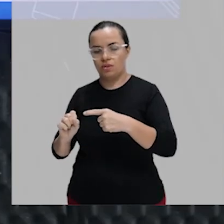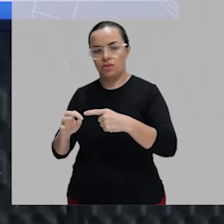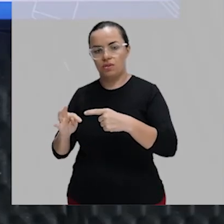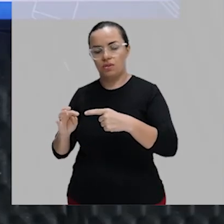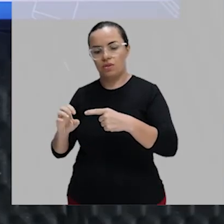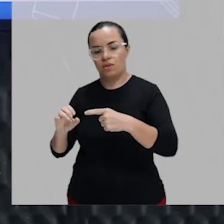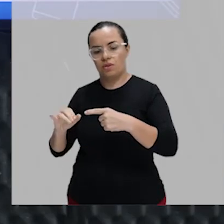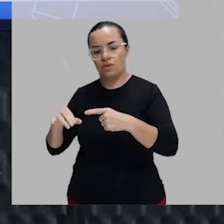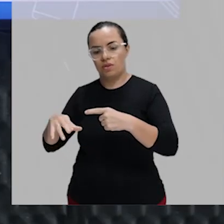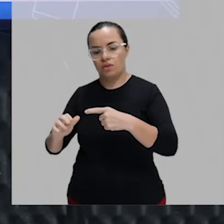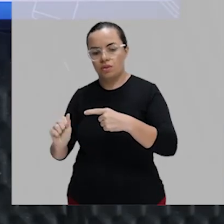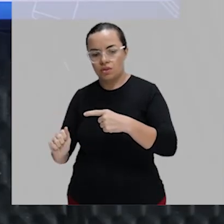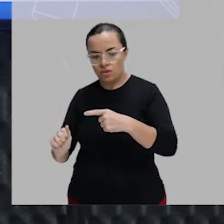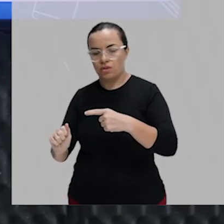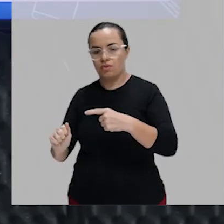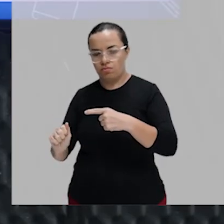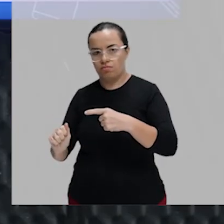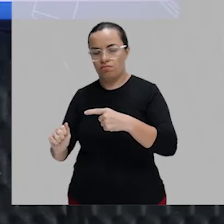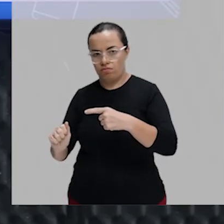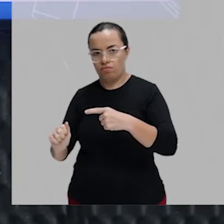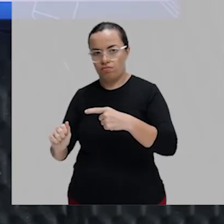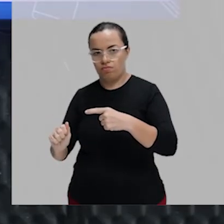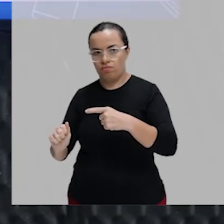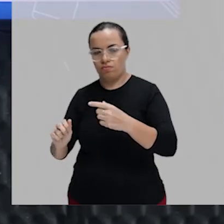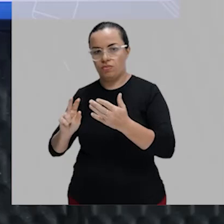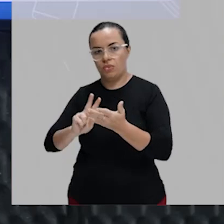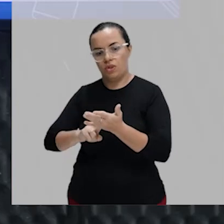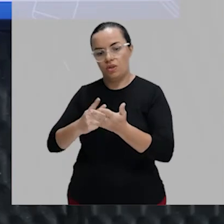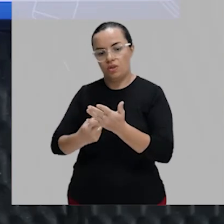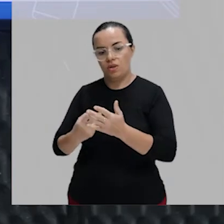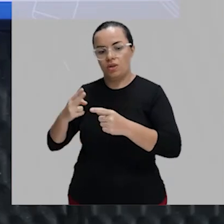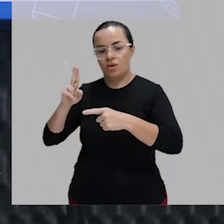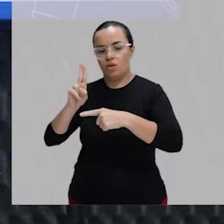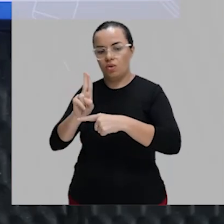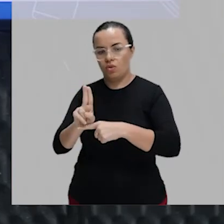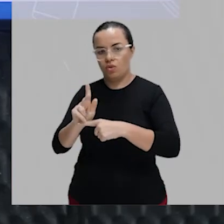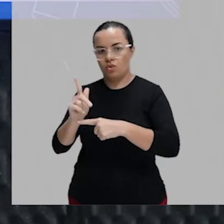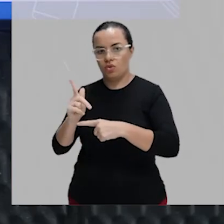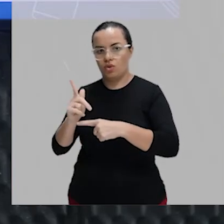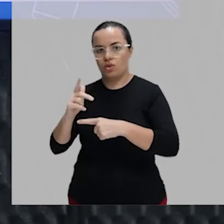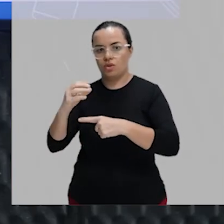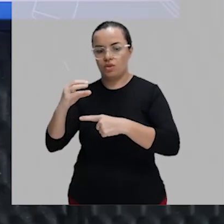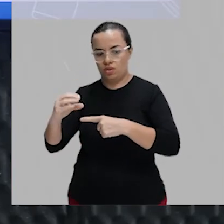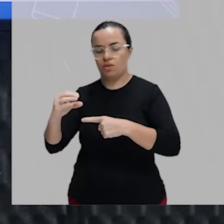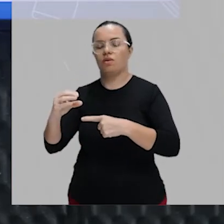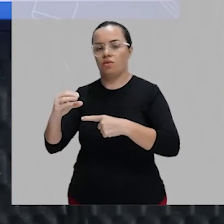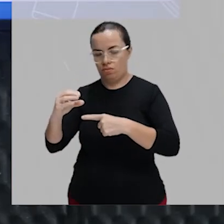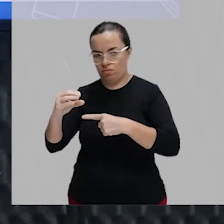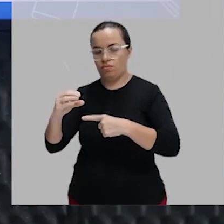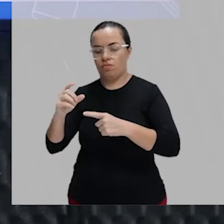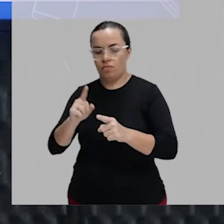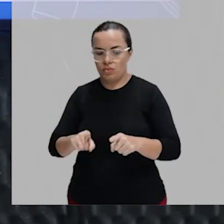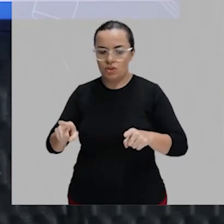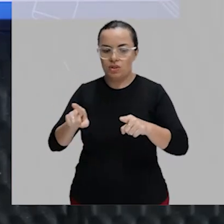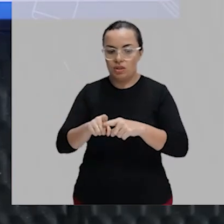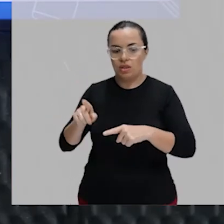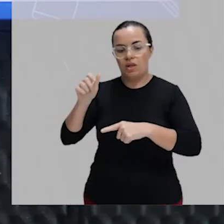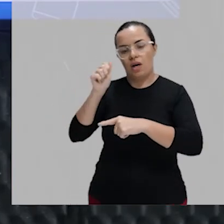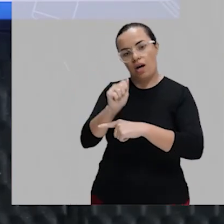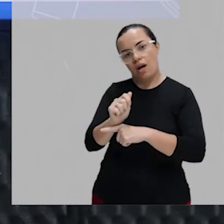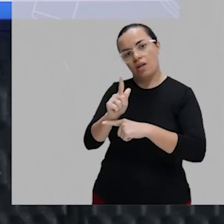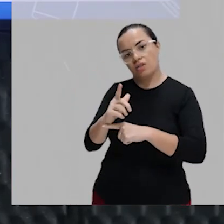indica, ela é codificada por essa sequência, UGC também, tá? Eu tenho a AGC,